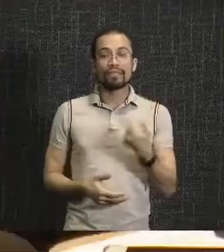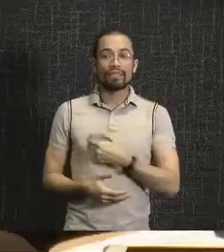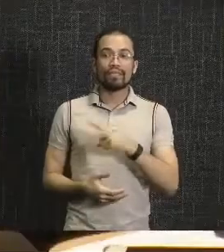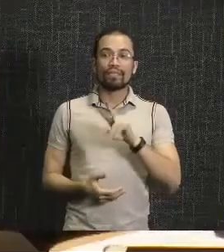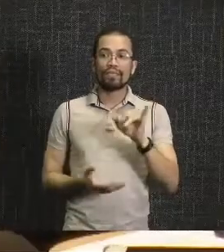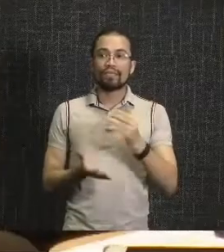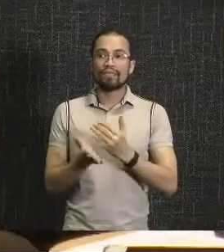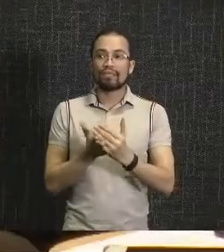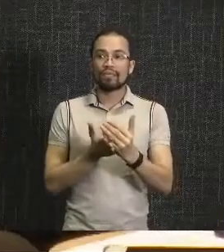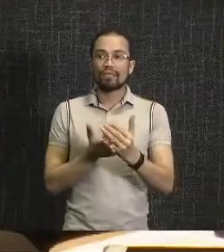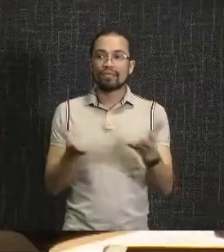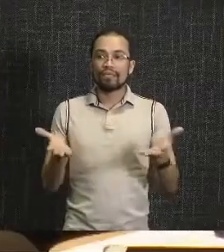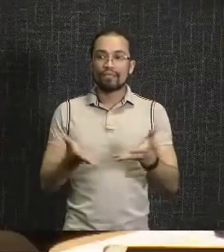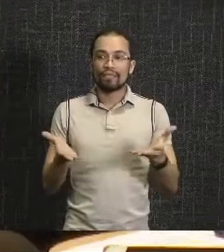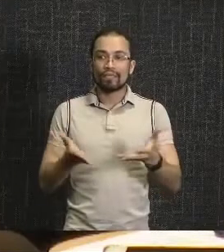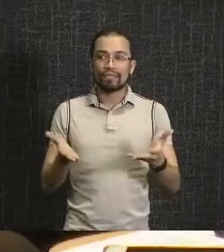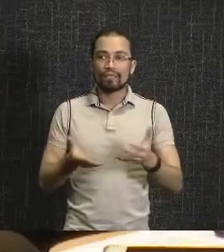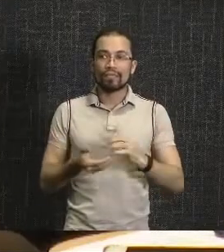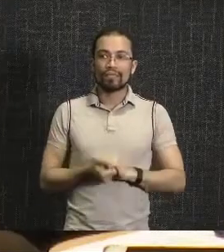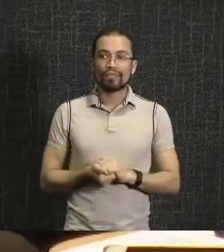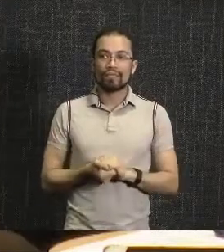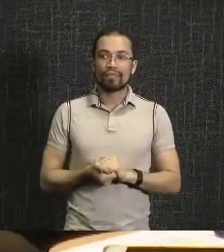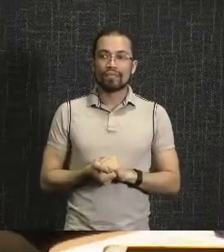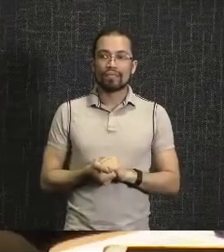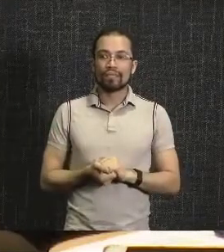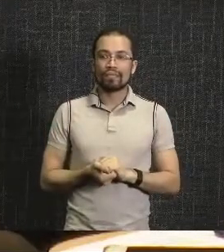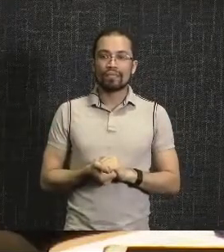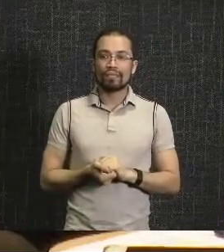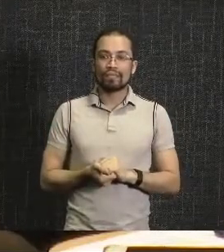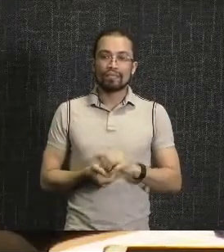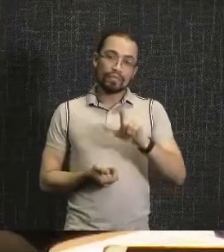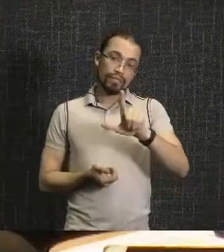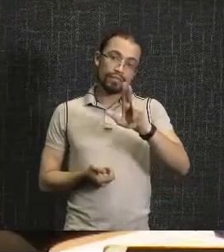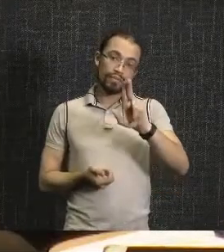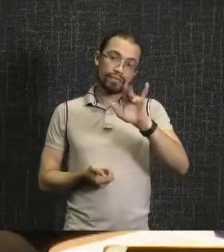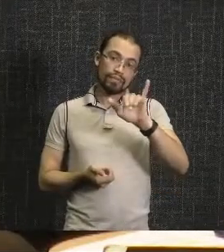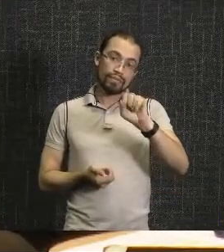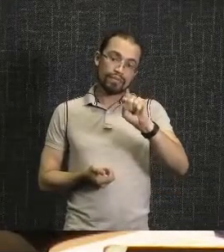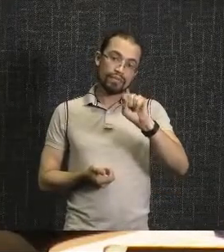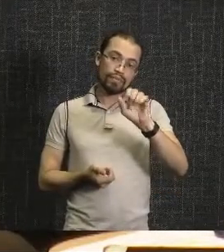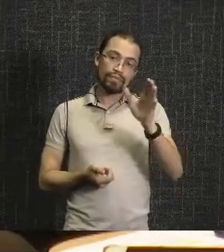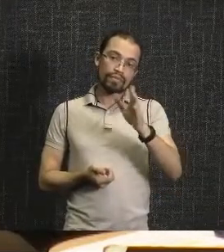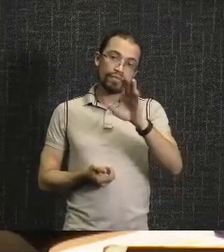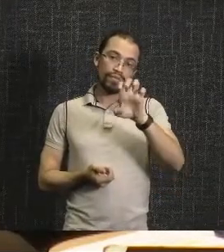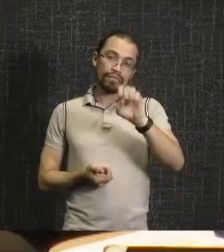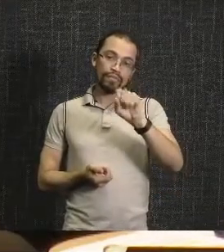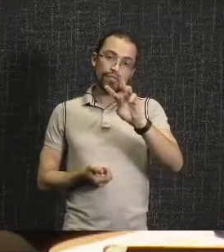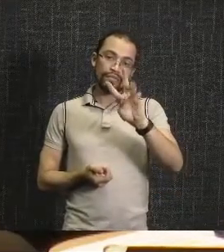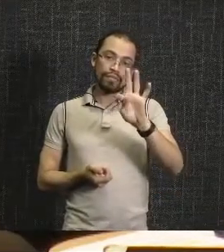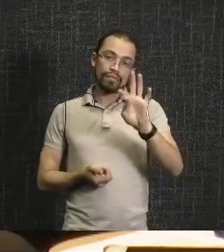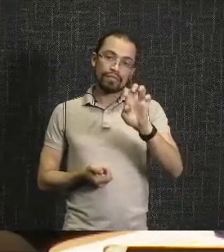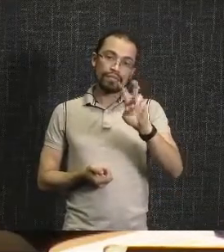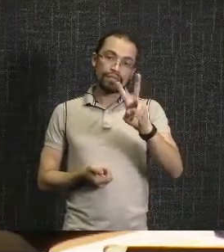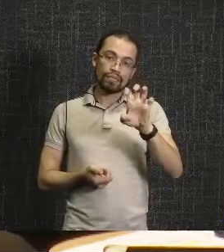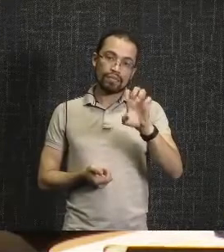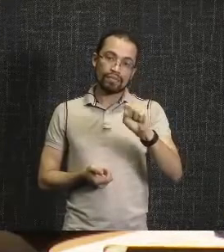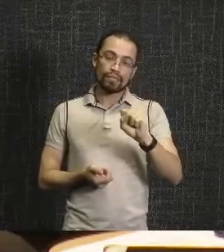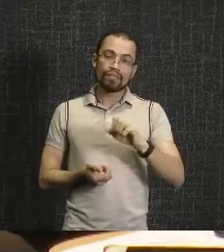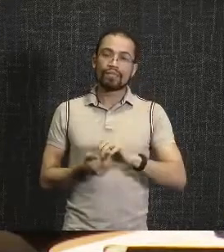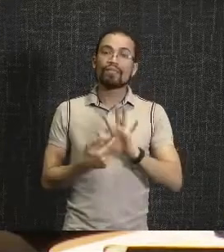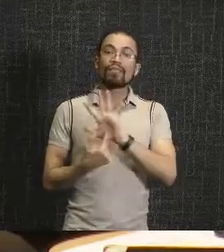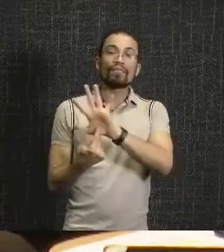nós vamos agora começar a interagir um pouco mais, não é, Delano, com o Luiz Esteves, que é o economista-chefe do Banco do Nordeste, trazendo o